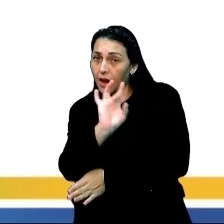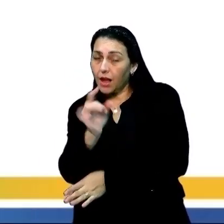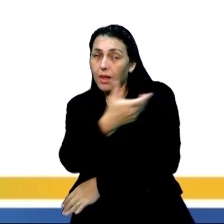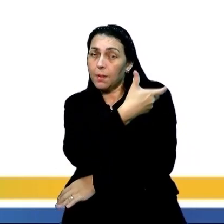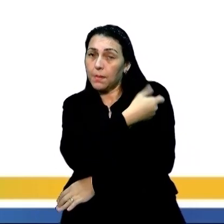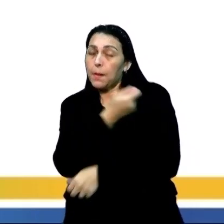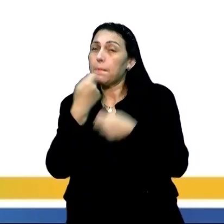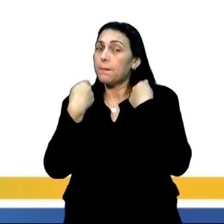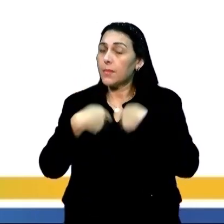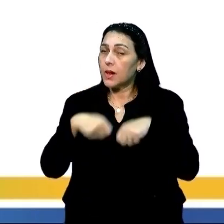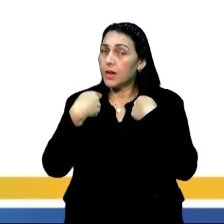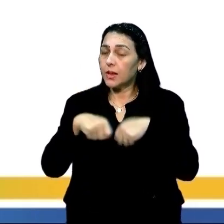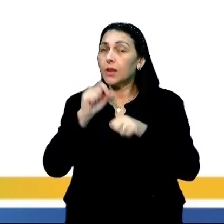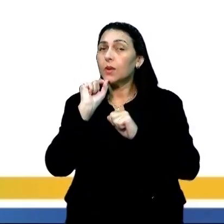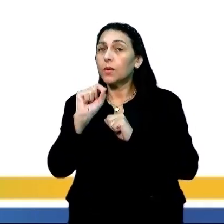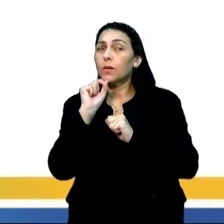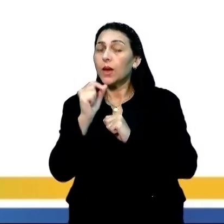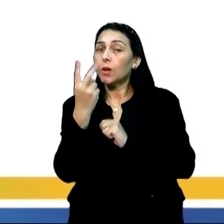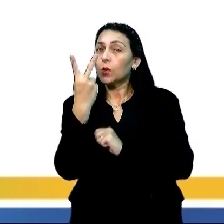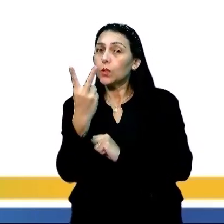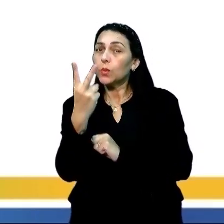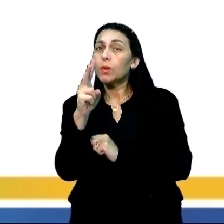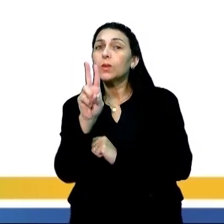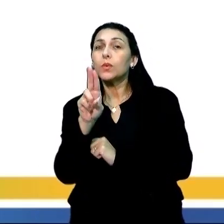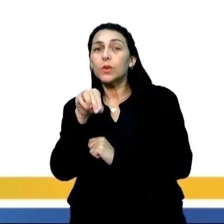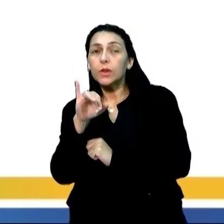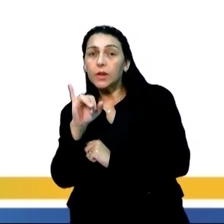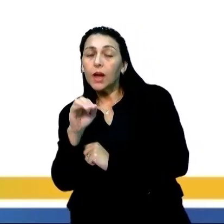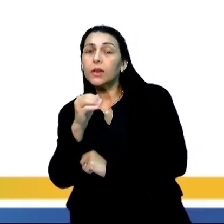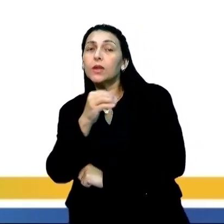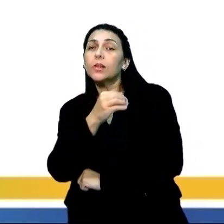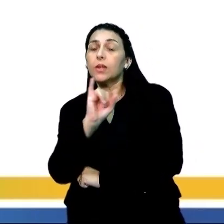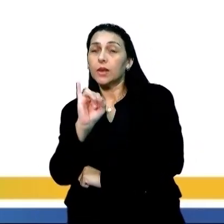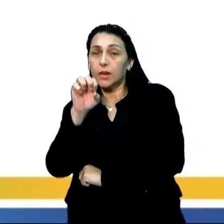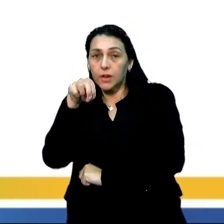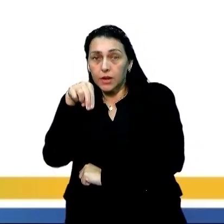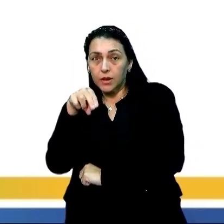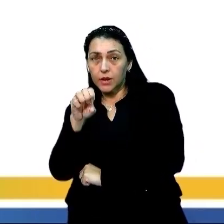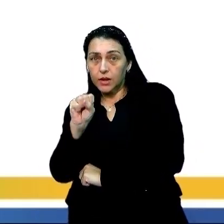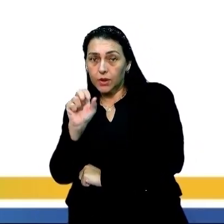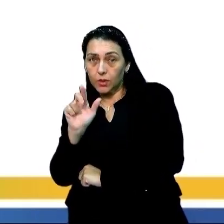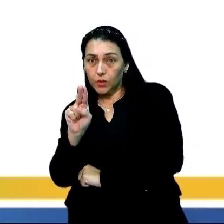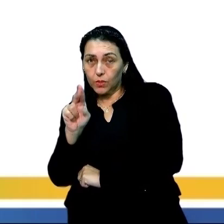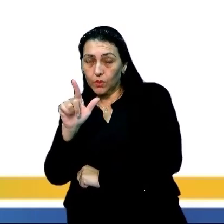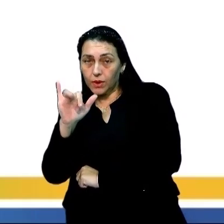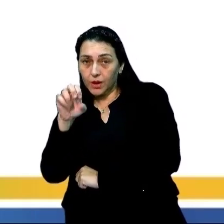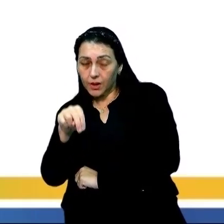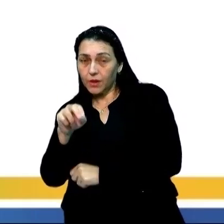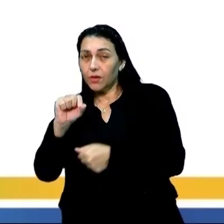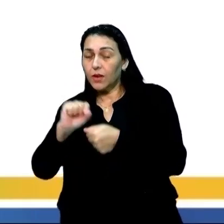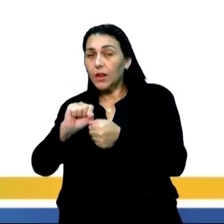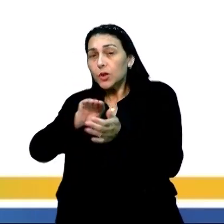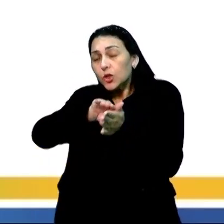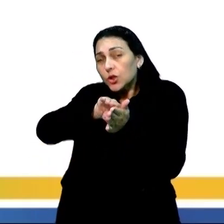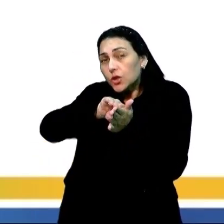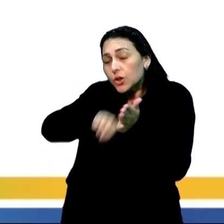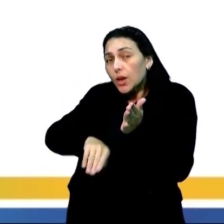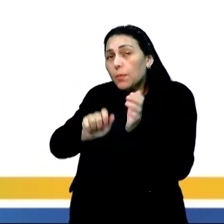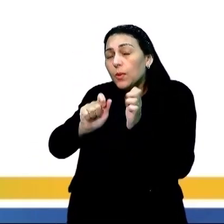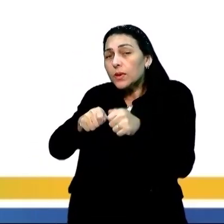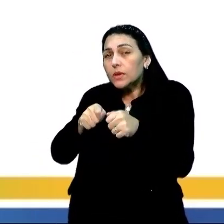é necessário descartar 2 unidades de insulina de forma a retirar